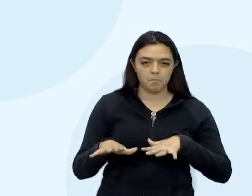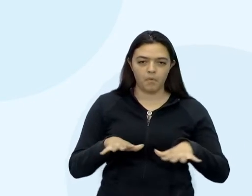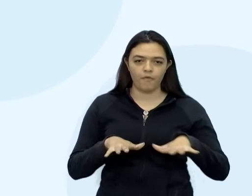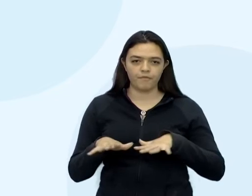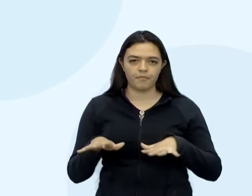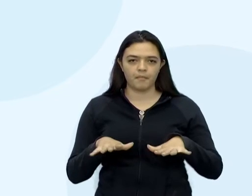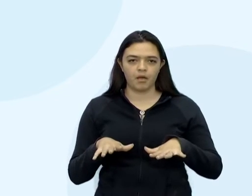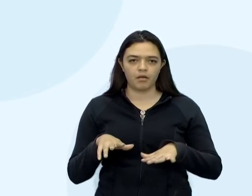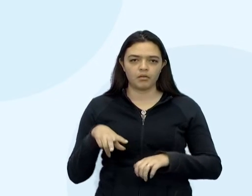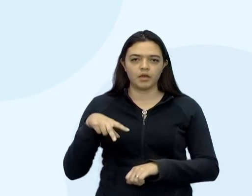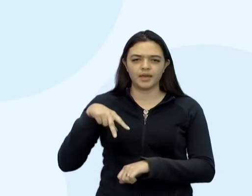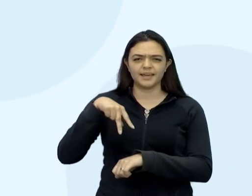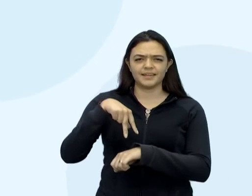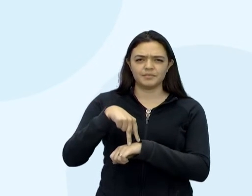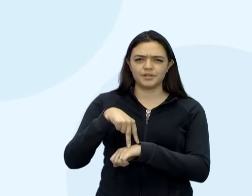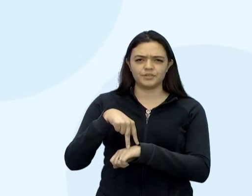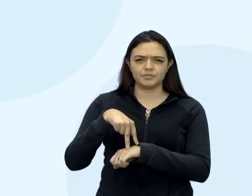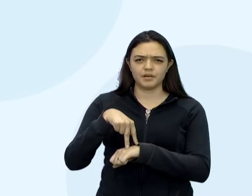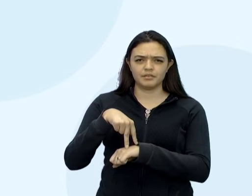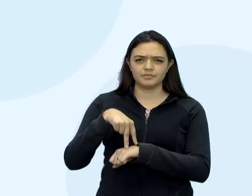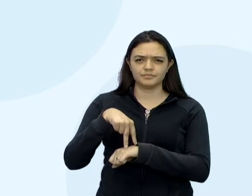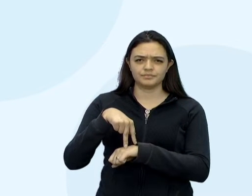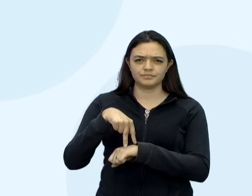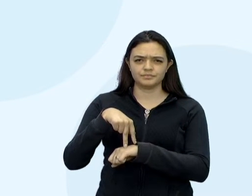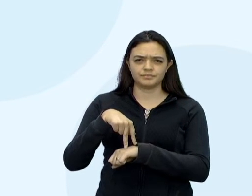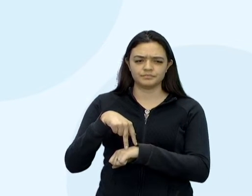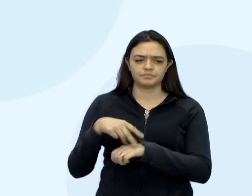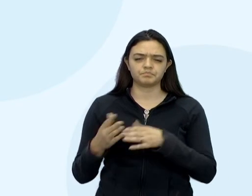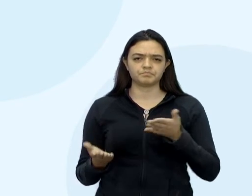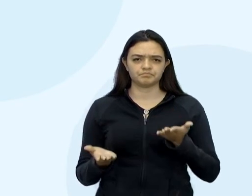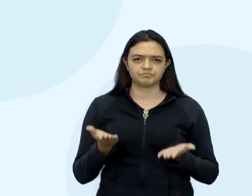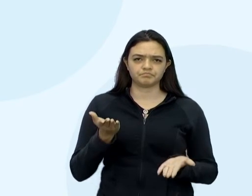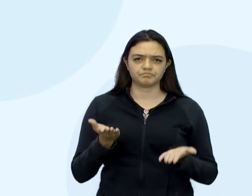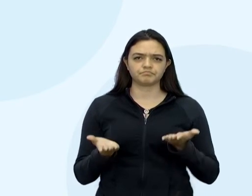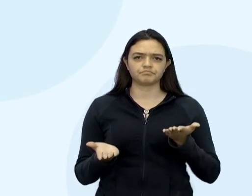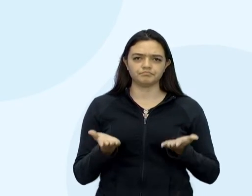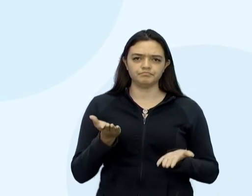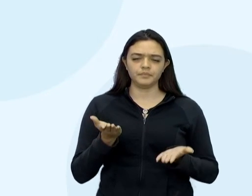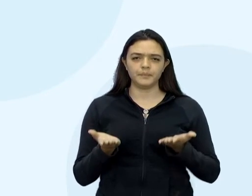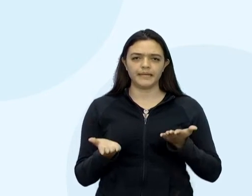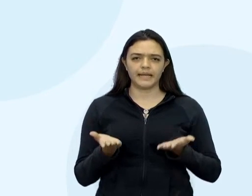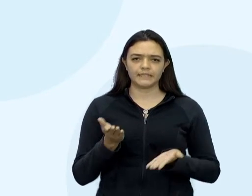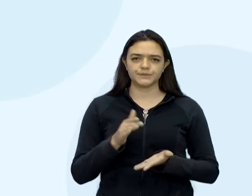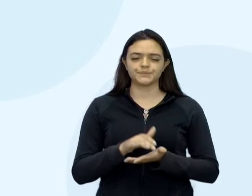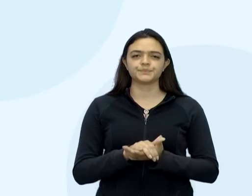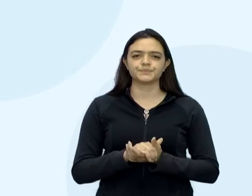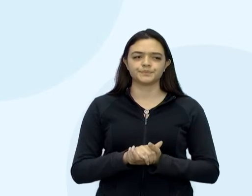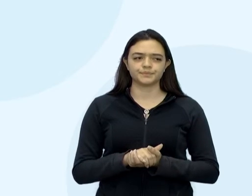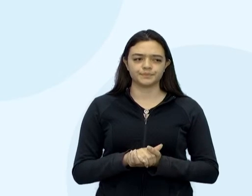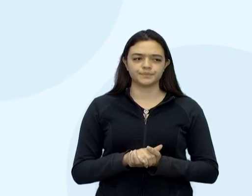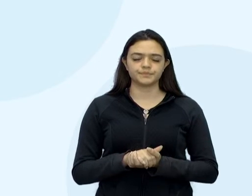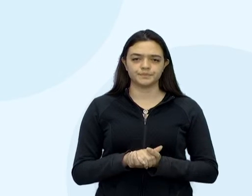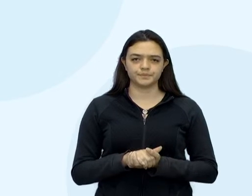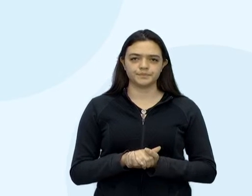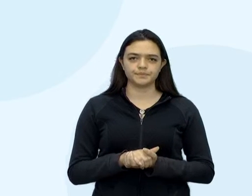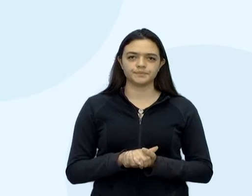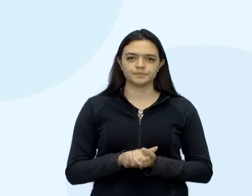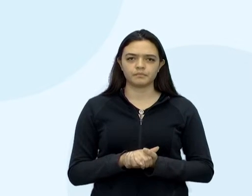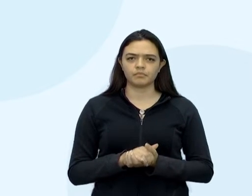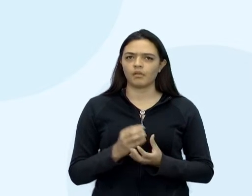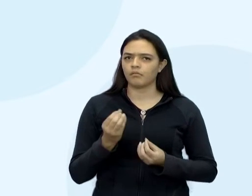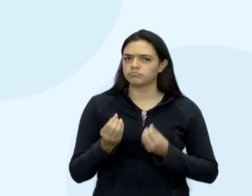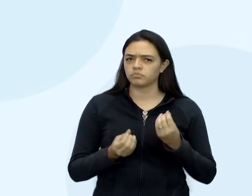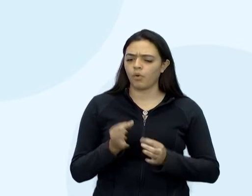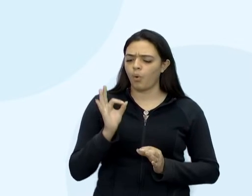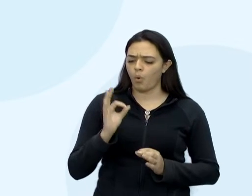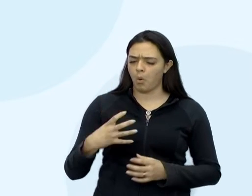um pouquinho aí do centro de gravidade. Agora, me diga aí, qual a forma correta de